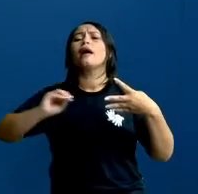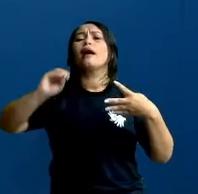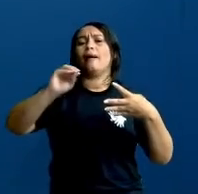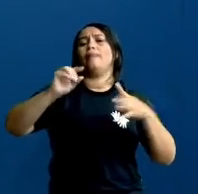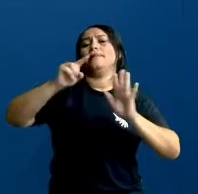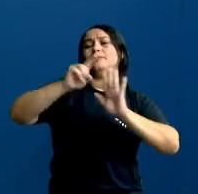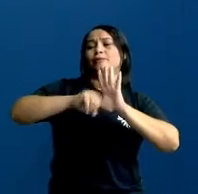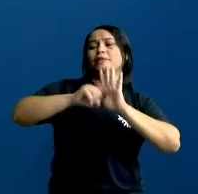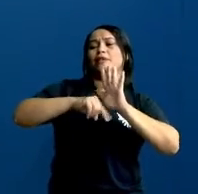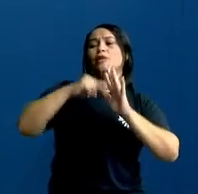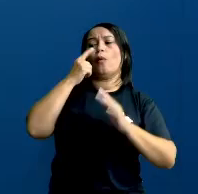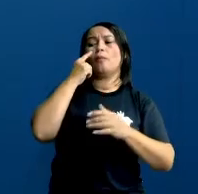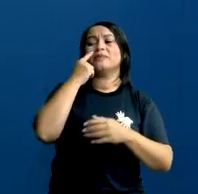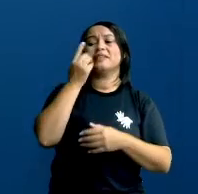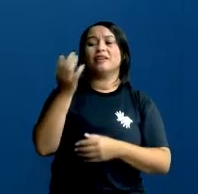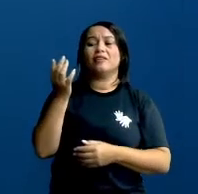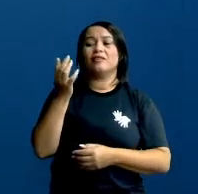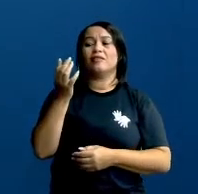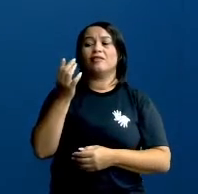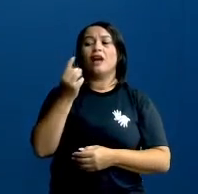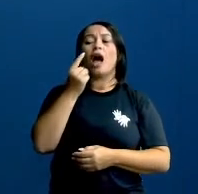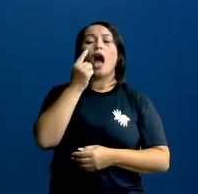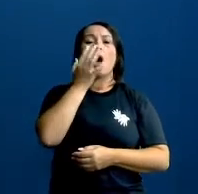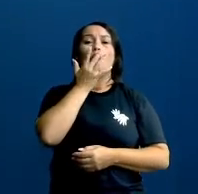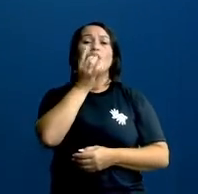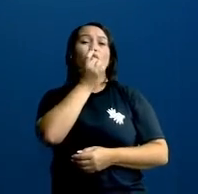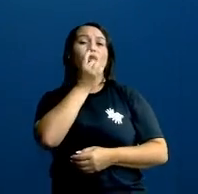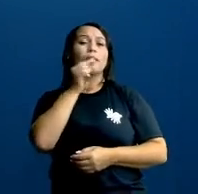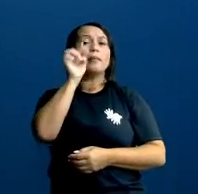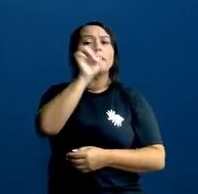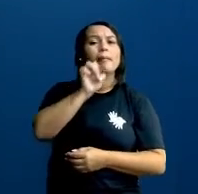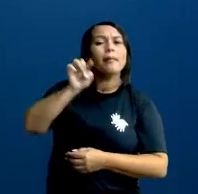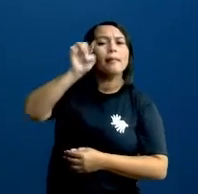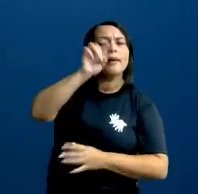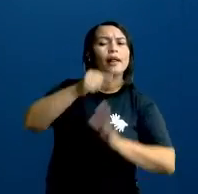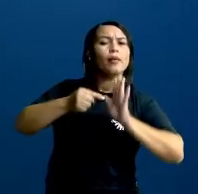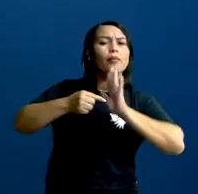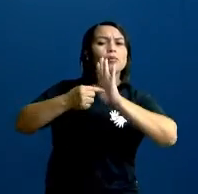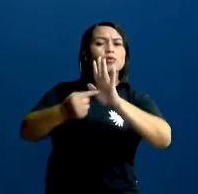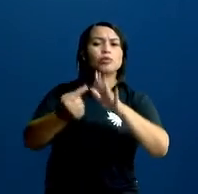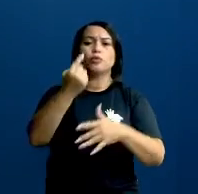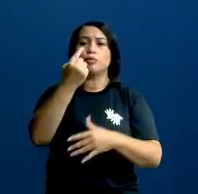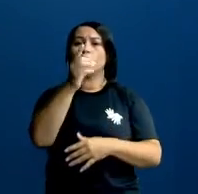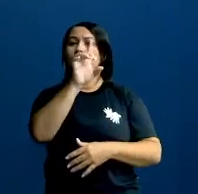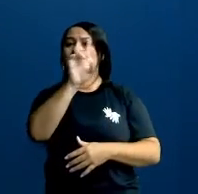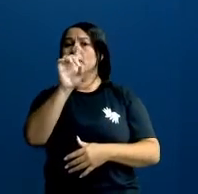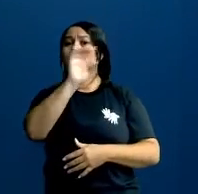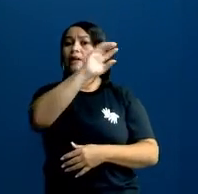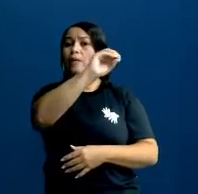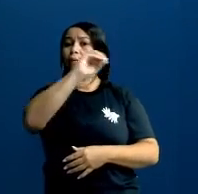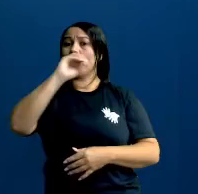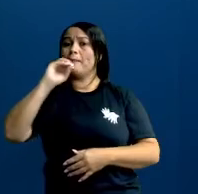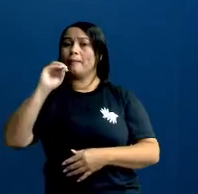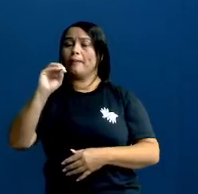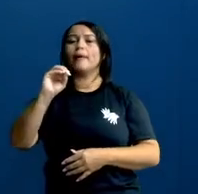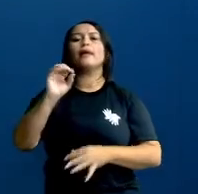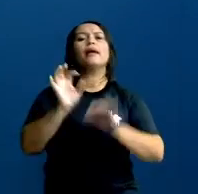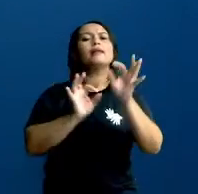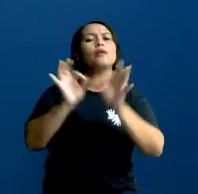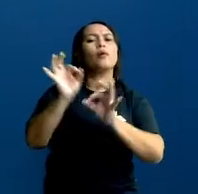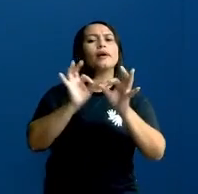minha subtração. Olha aqui, ó, o símbolo vermelhinho, representando essa dezena que eu peguei da